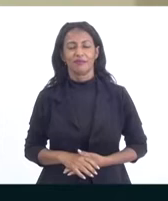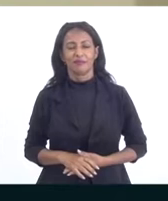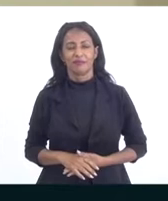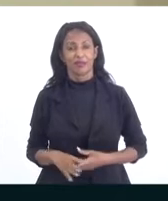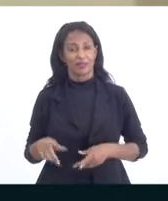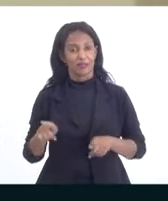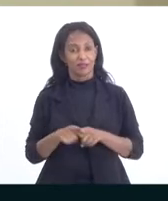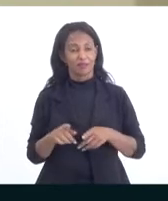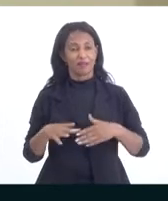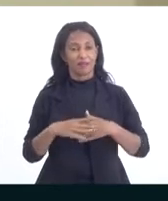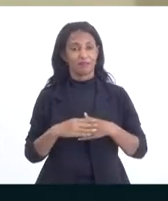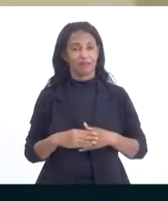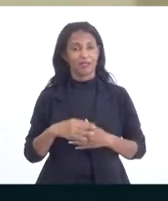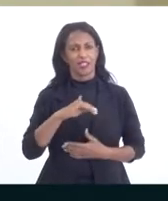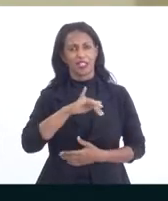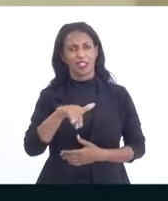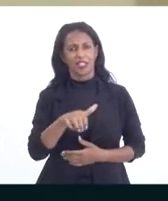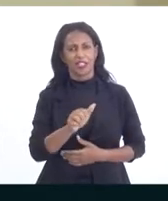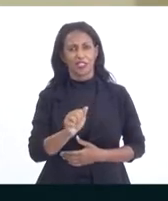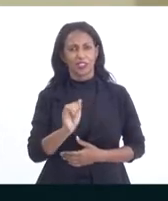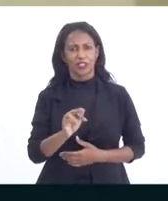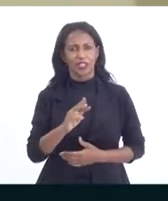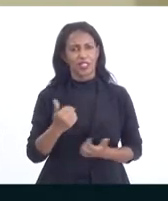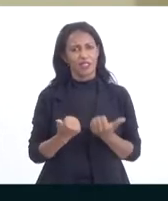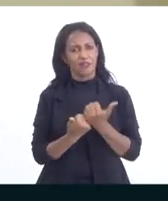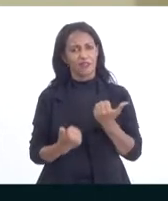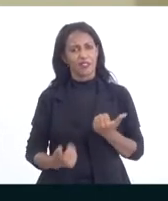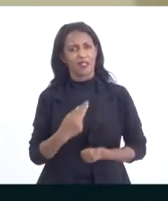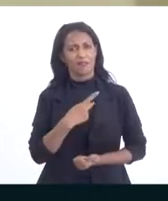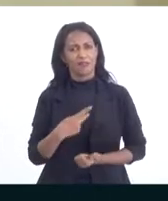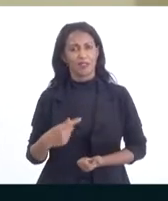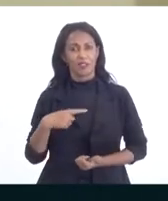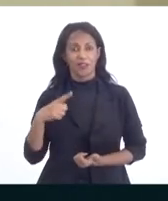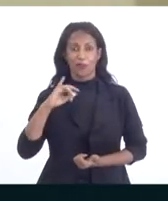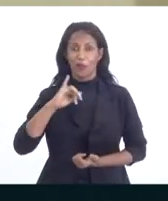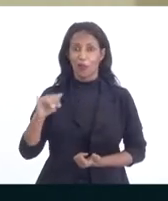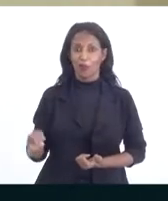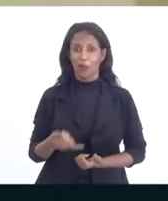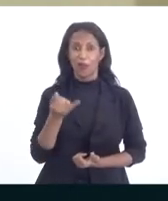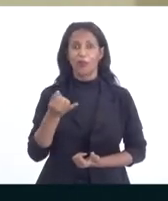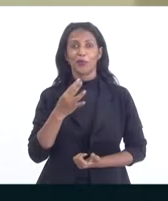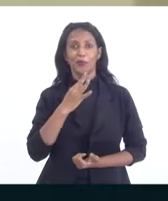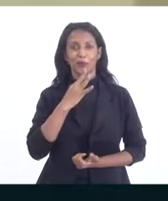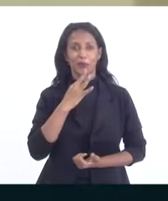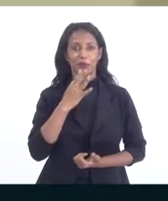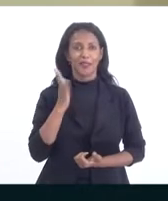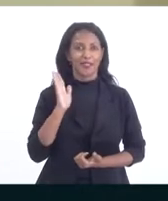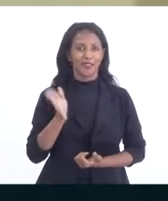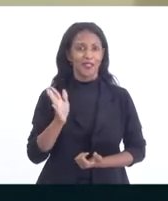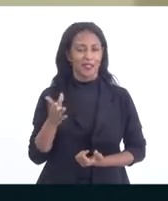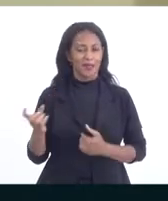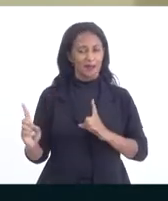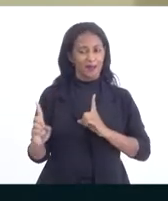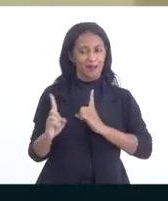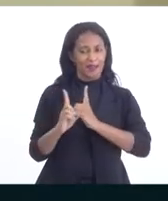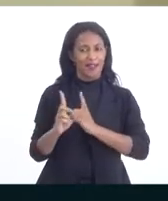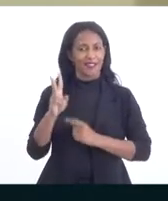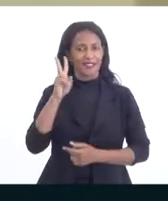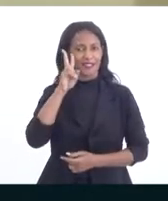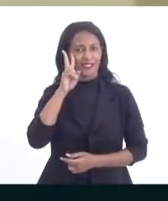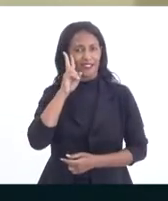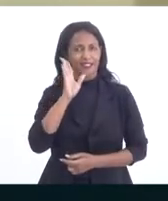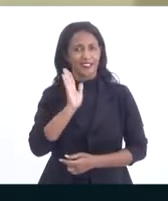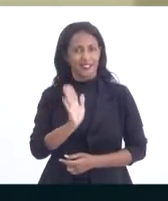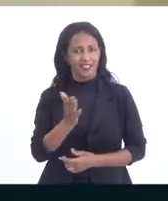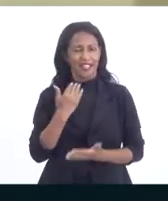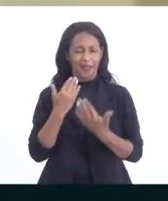Queria cumprimentar o Jair Bittencourt, vice-presidente, que tive a oportunidade de conhecer aí mais próximo na segunda-feira, que a